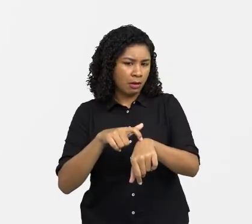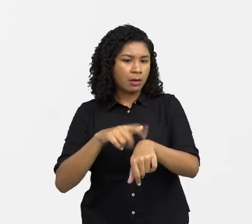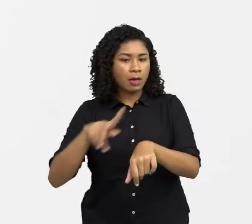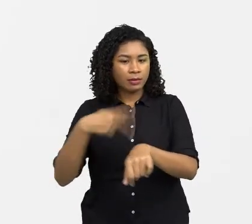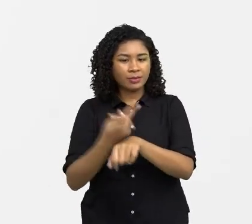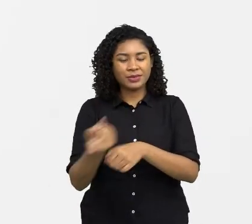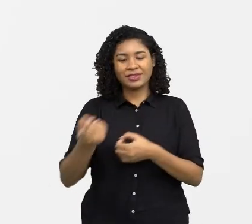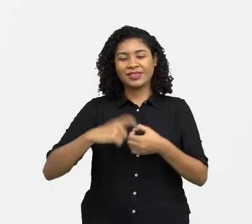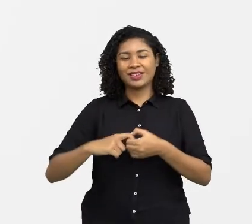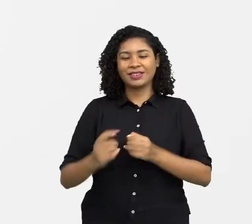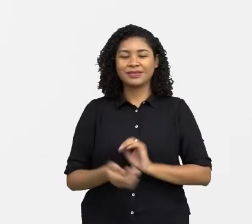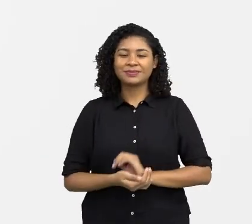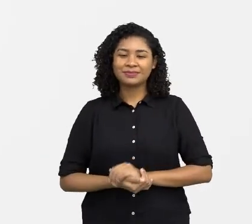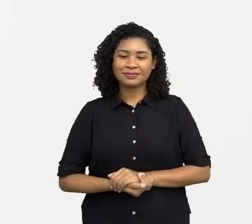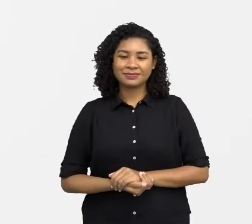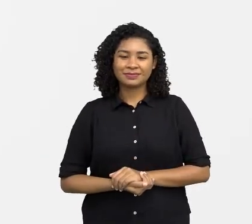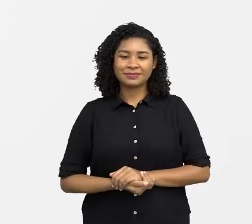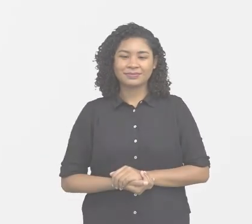daqui a pouco a gente volta.